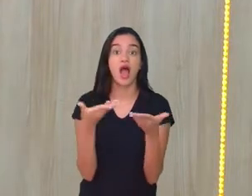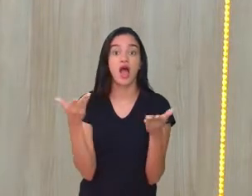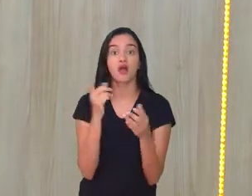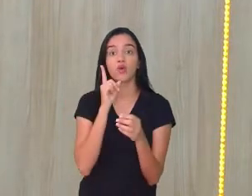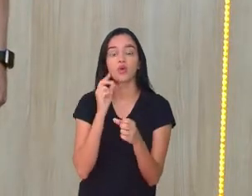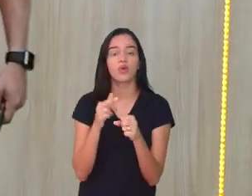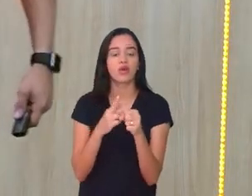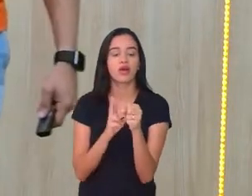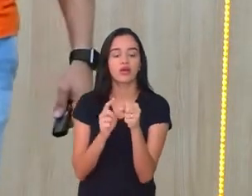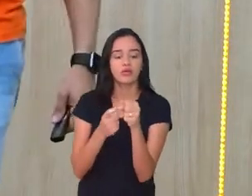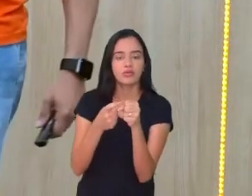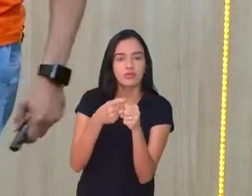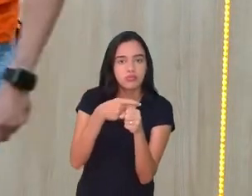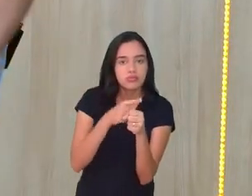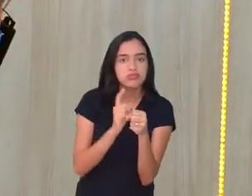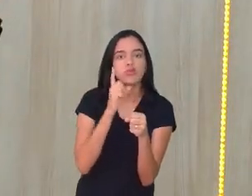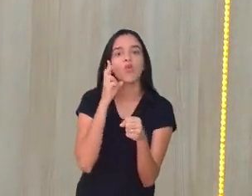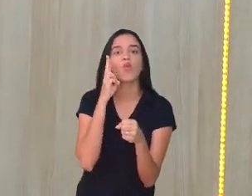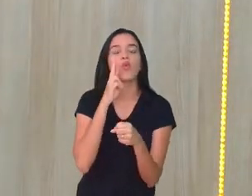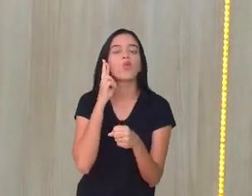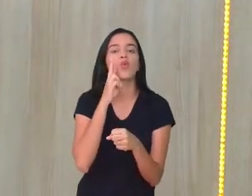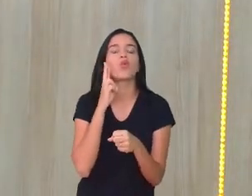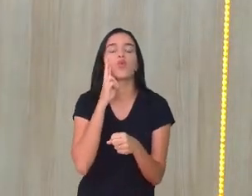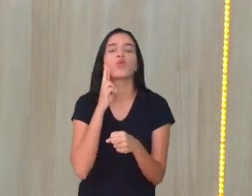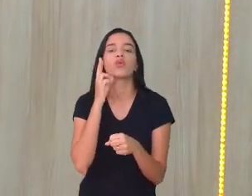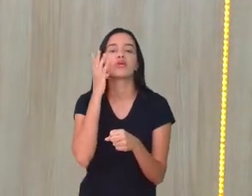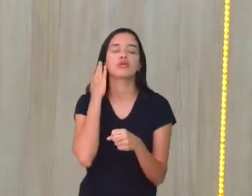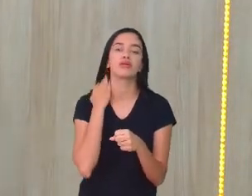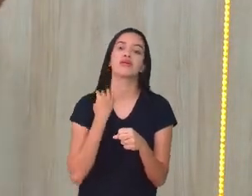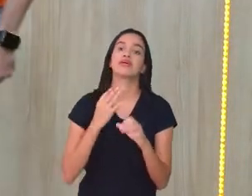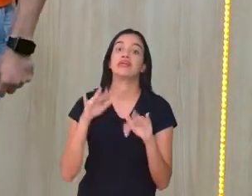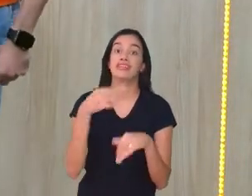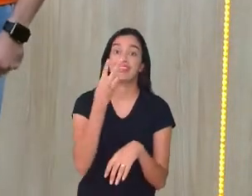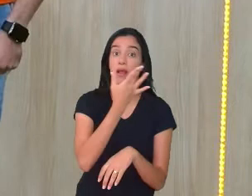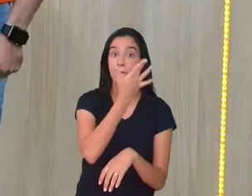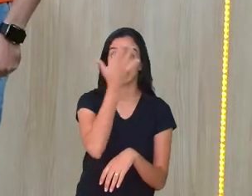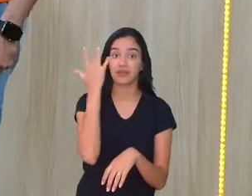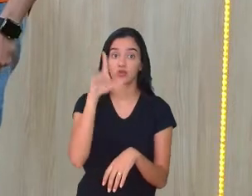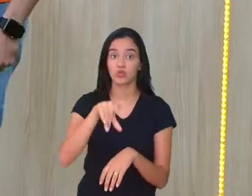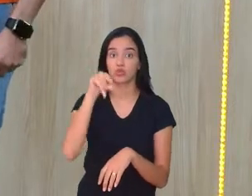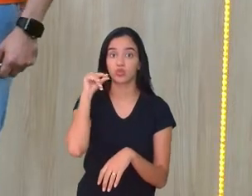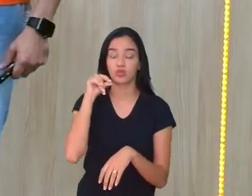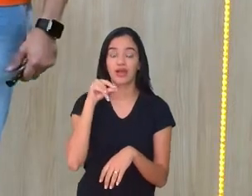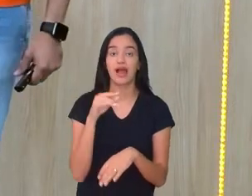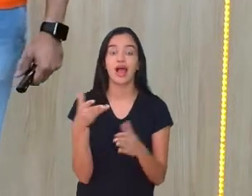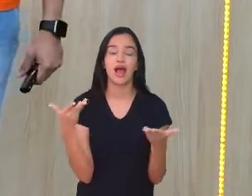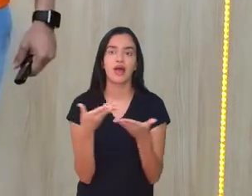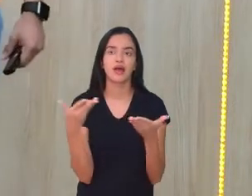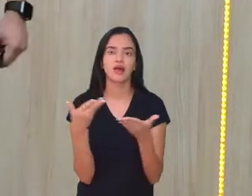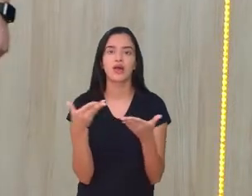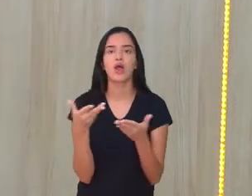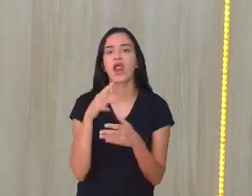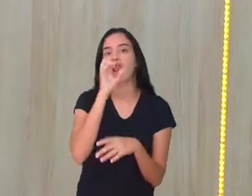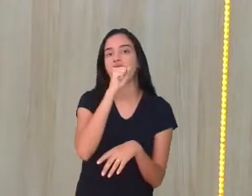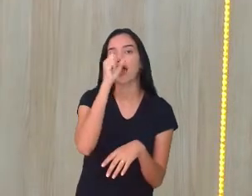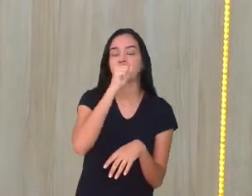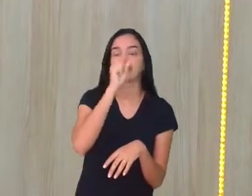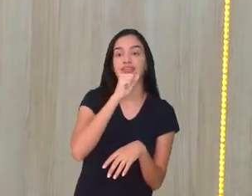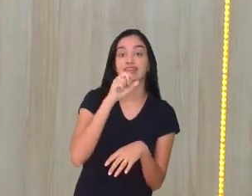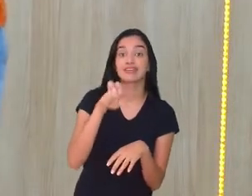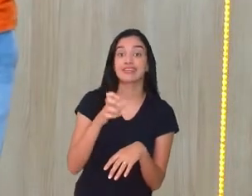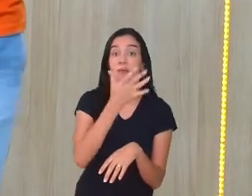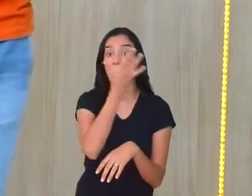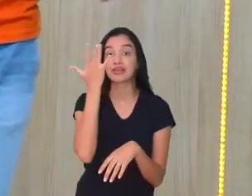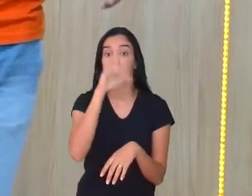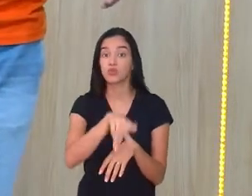3 pessoas escolheram aí a goiaba, tá? E 5 pessoas disseram que a laranja é a